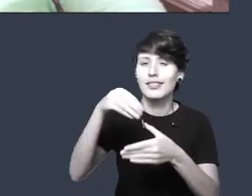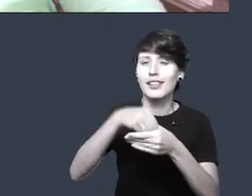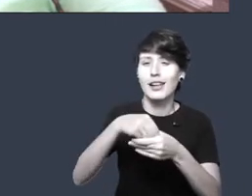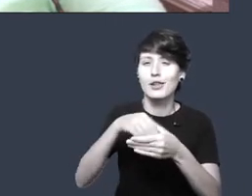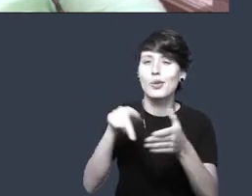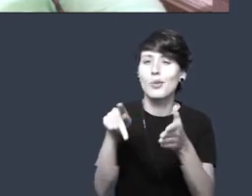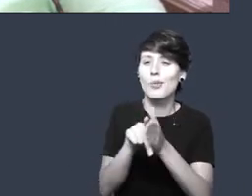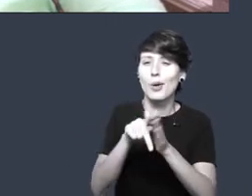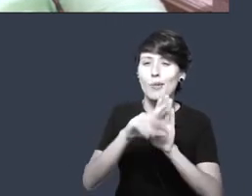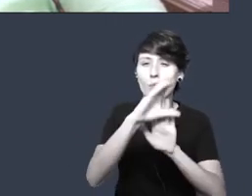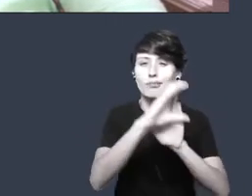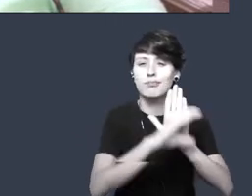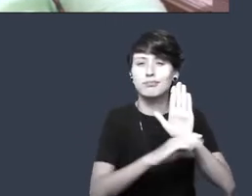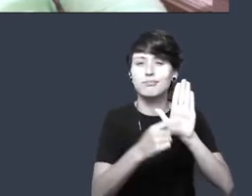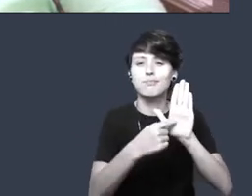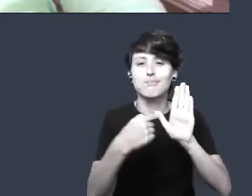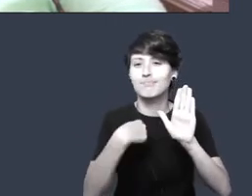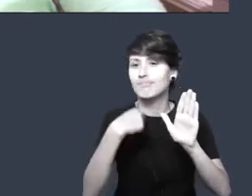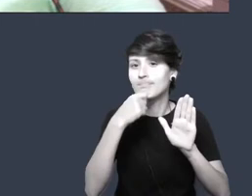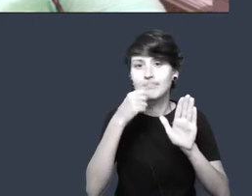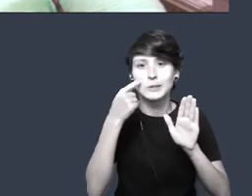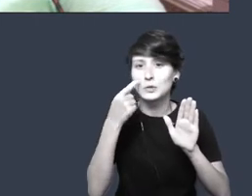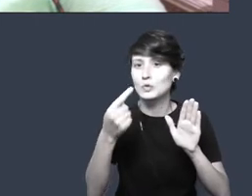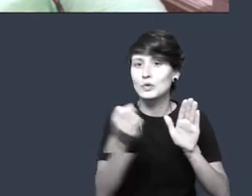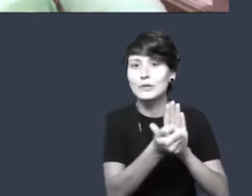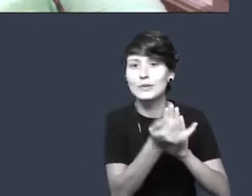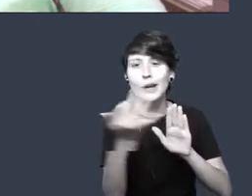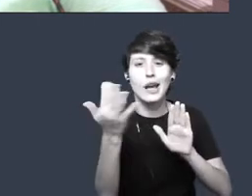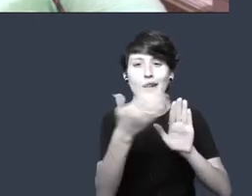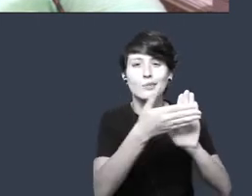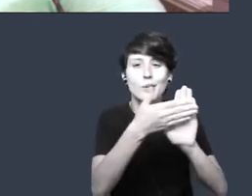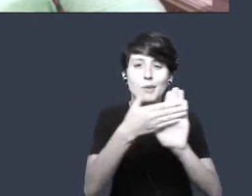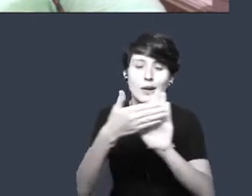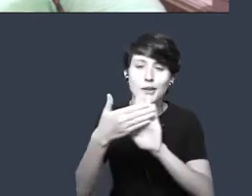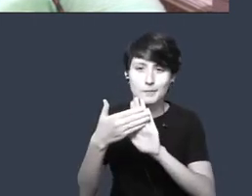Se você pensa agora, eu ainda não vi muitos programas